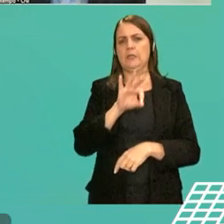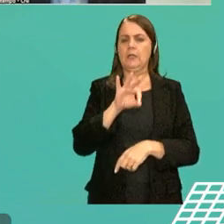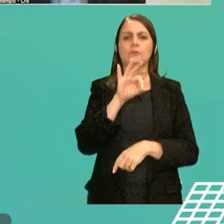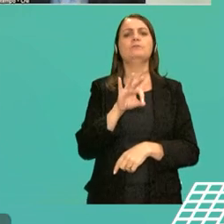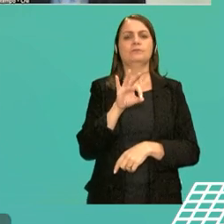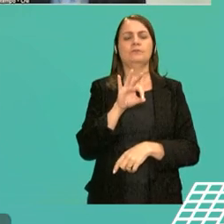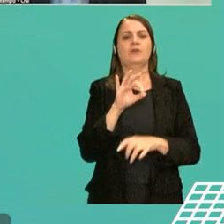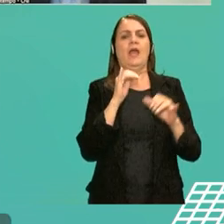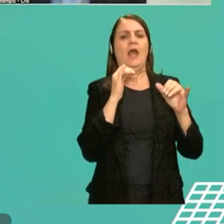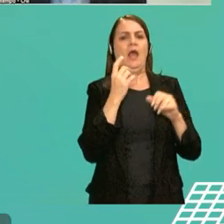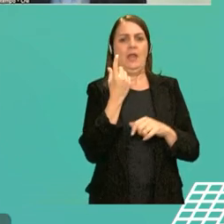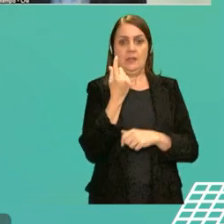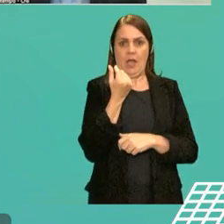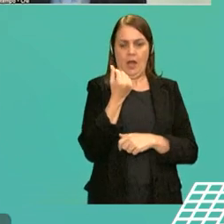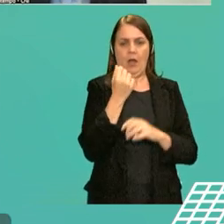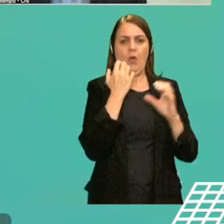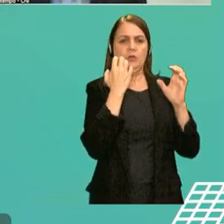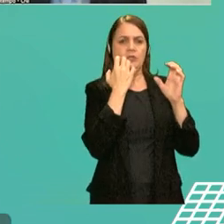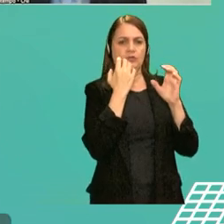investido, a gente gerou